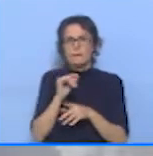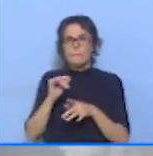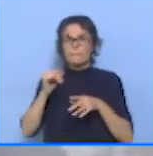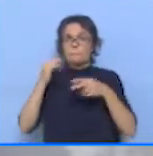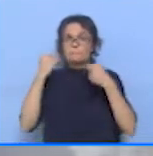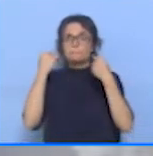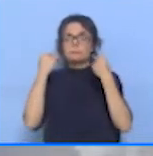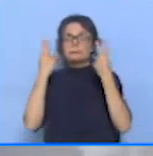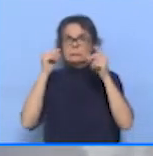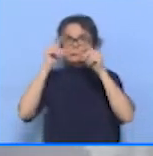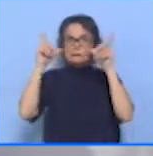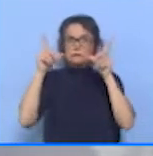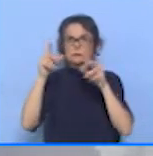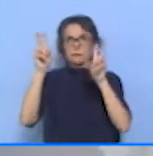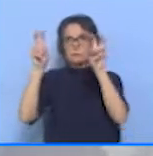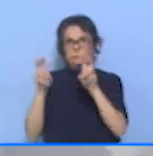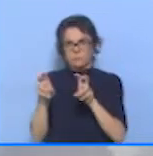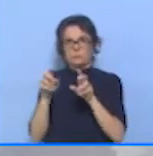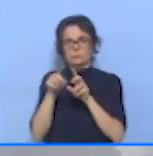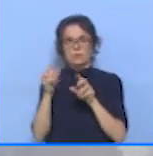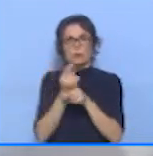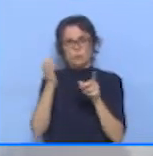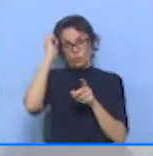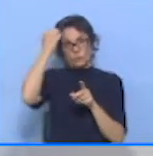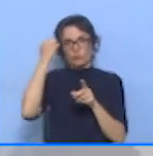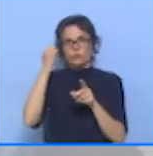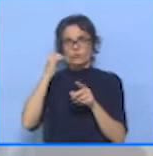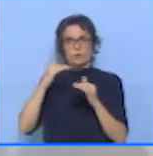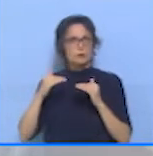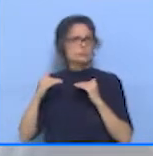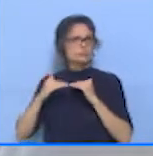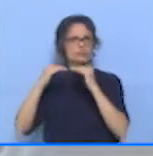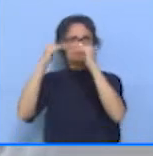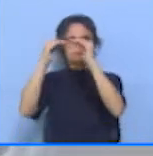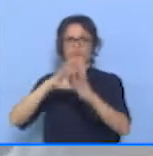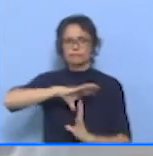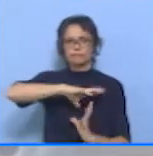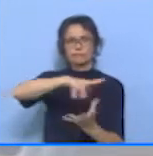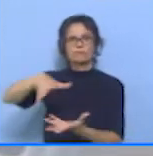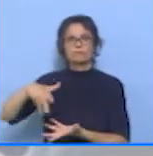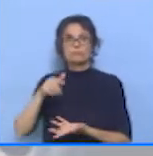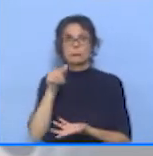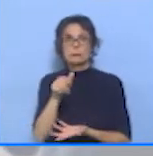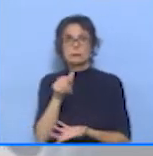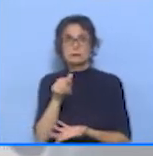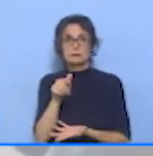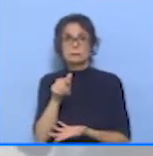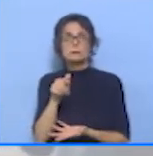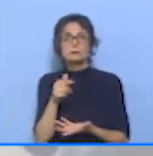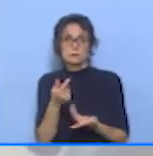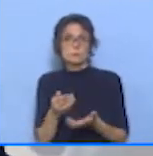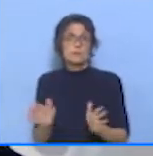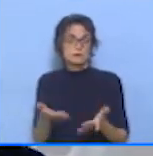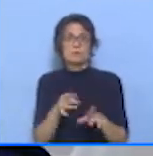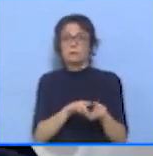para os prejuízos que se estão a sentir nesses países, à escala mundial, e para as ações que os políticos devem ter. E a Greta